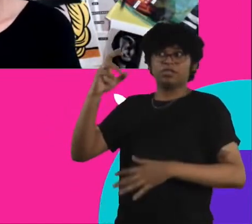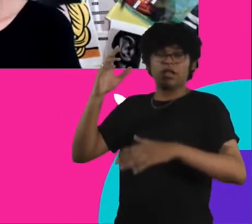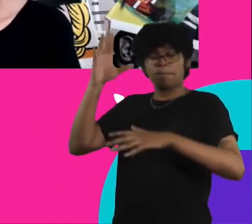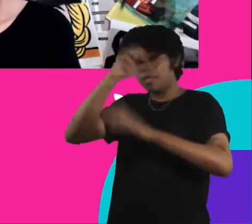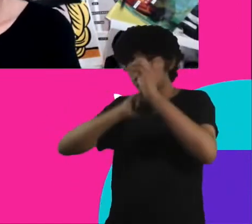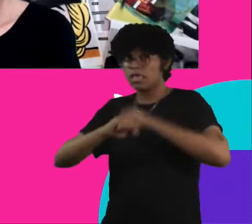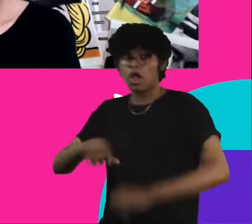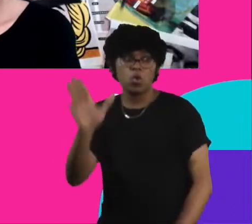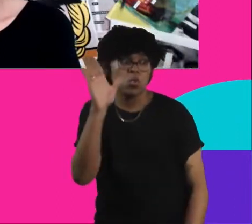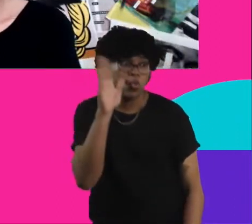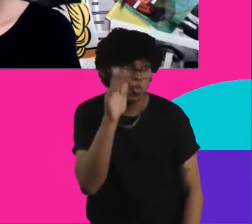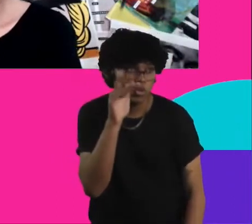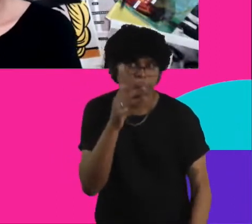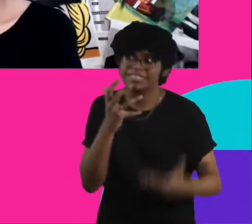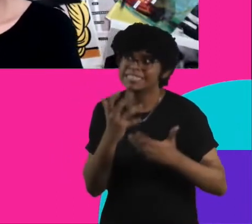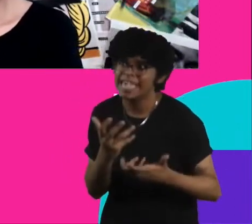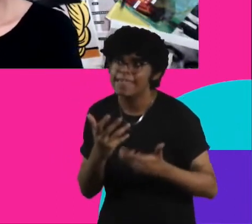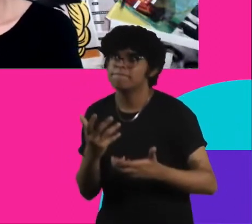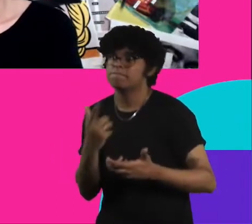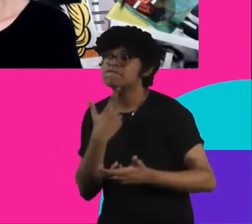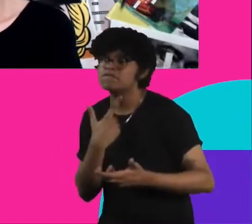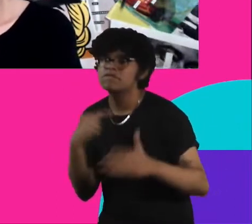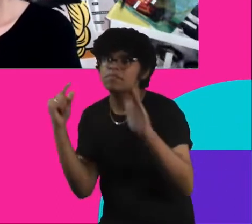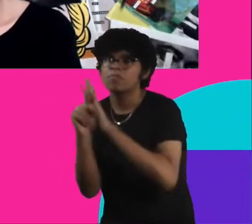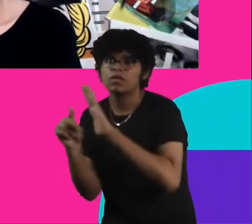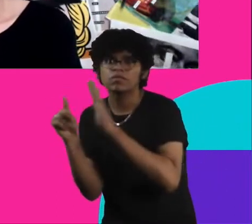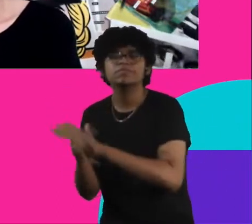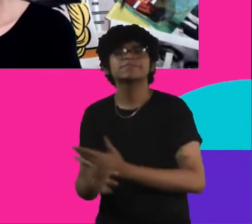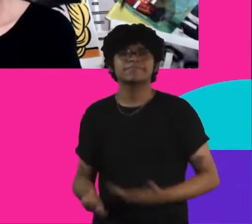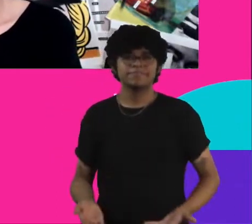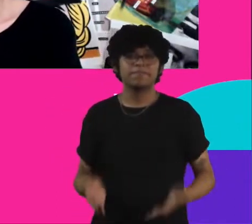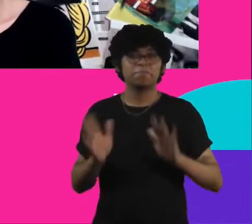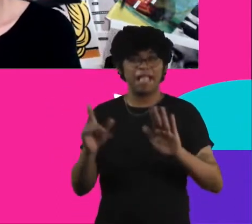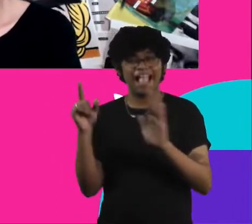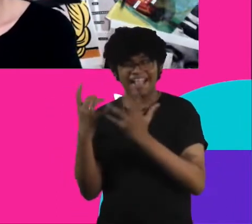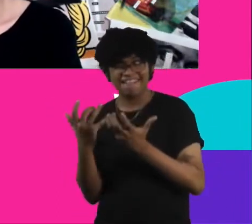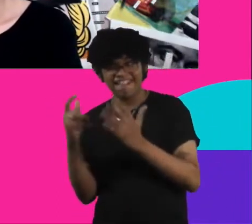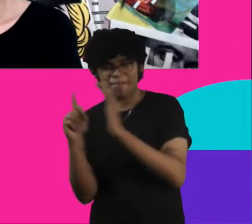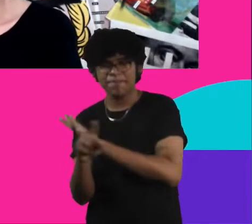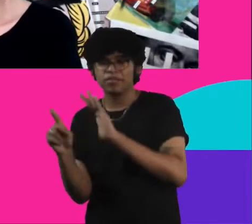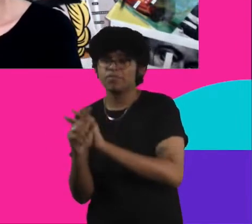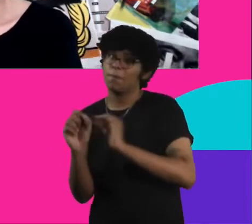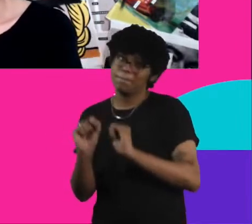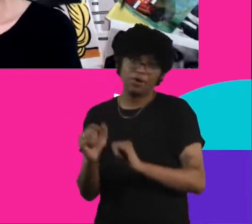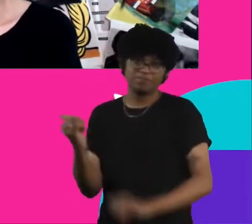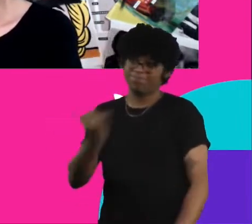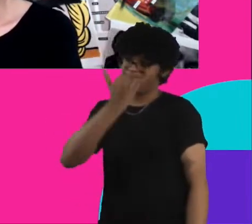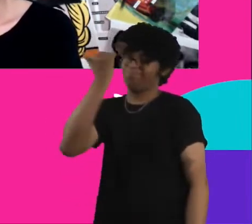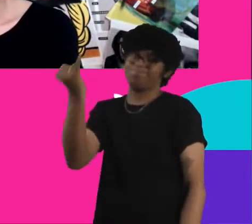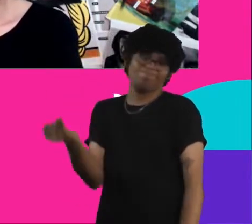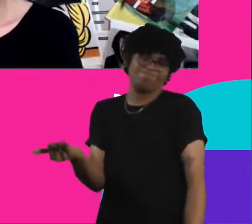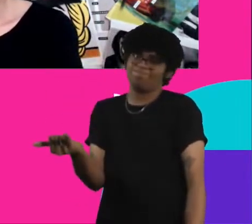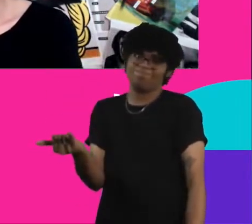curiosidade, querer fazer perguntas. Só que em querendo fazer perguntas, Eu posso me dar mal, posso estar errado. E aí